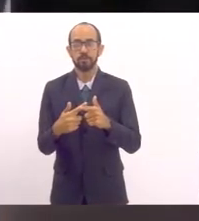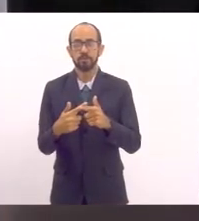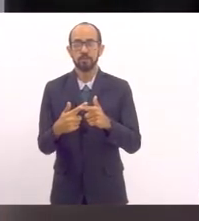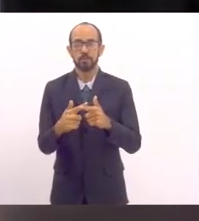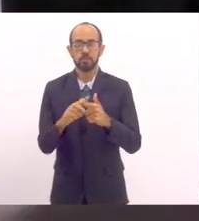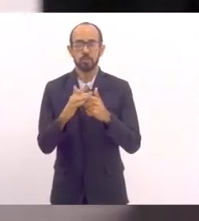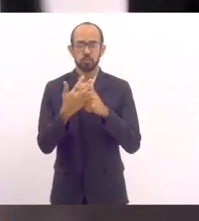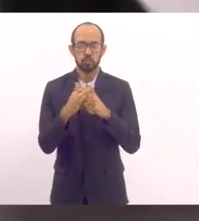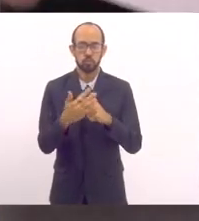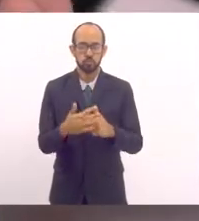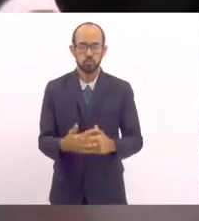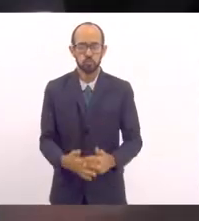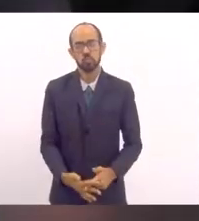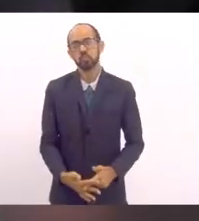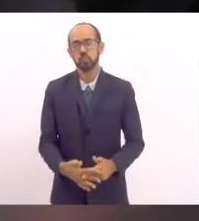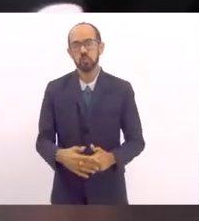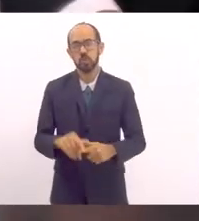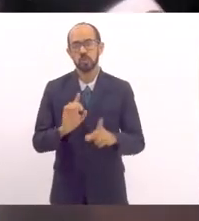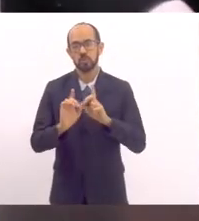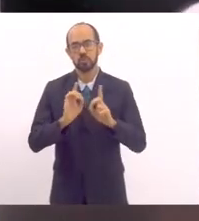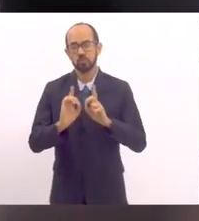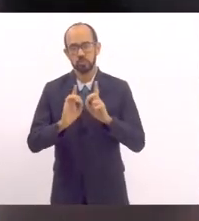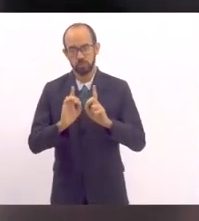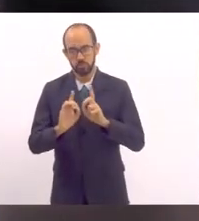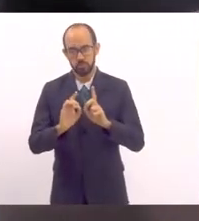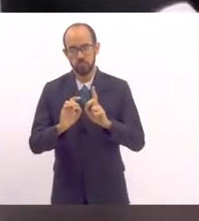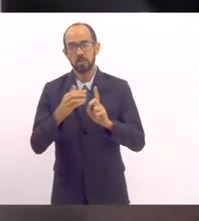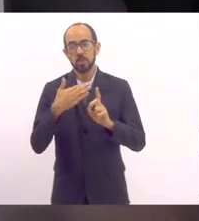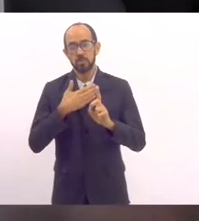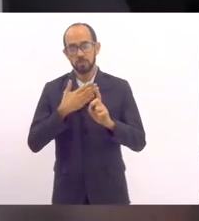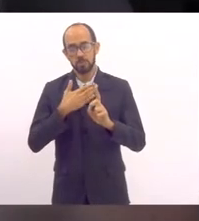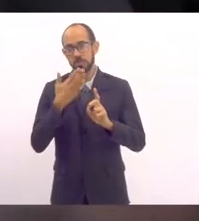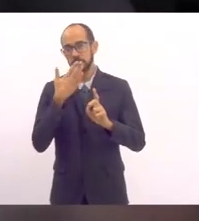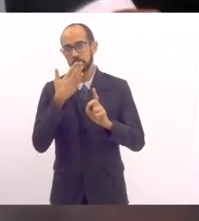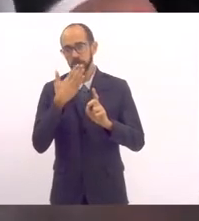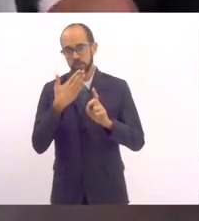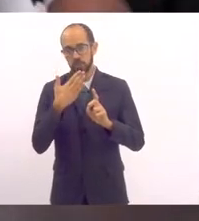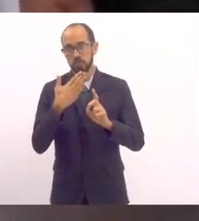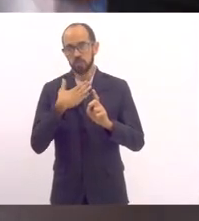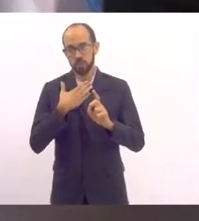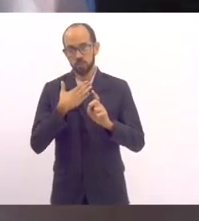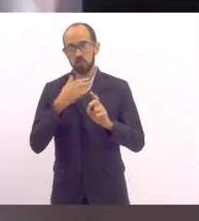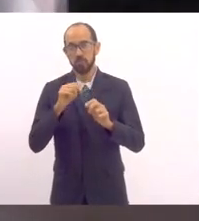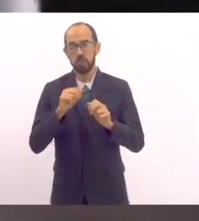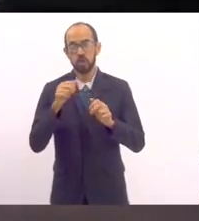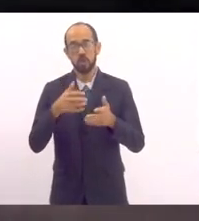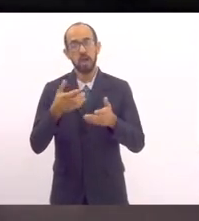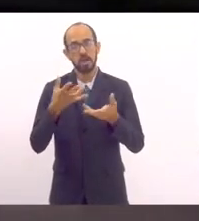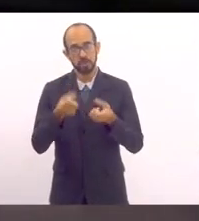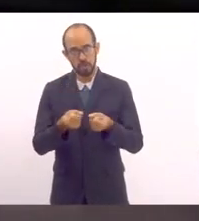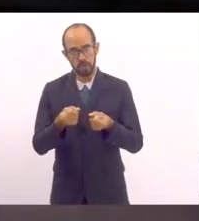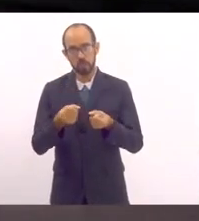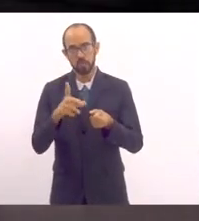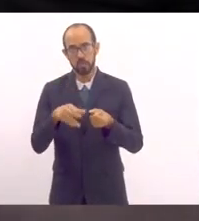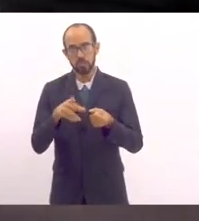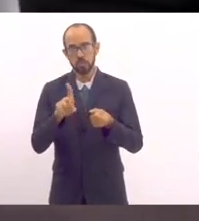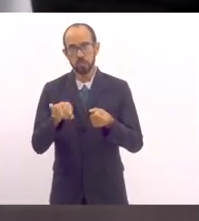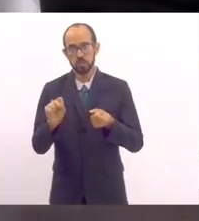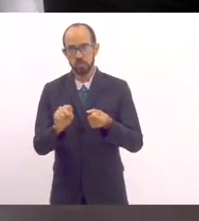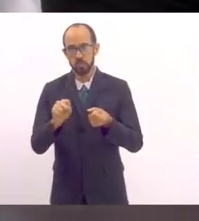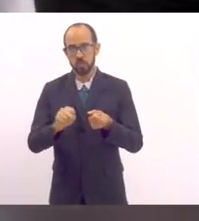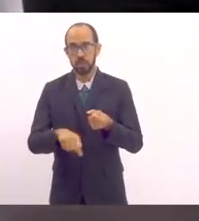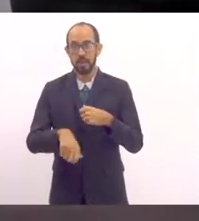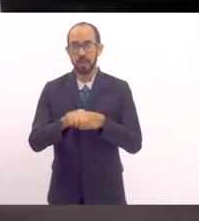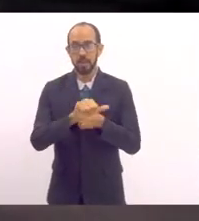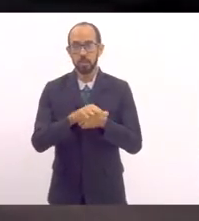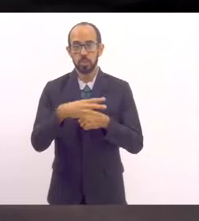aperfeiçoaria o debate. Minhas solicitações foram atendidas na mesma hora naquele dia do plenário. No dia 14 de